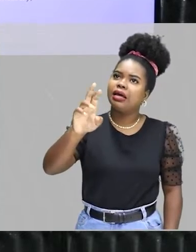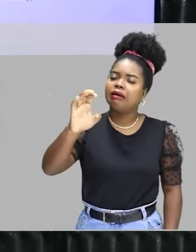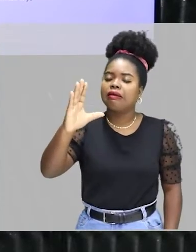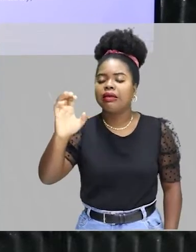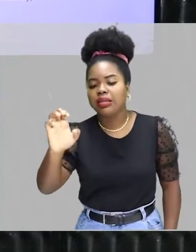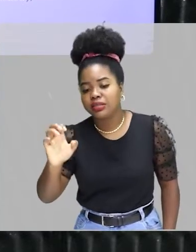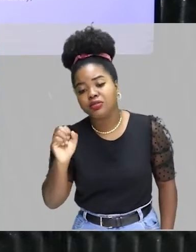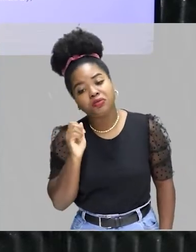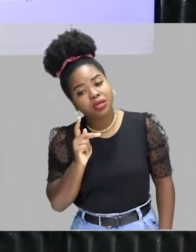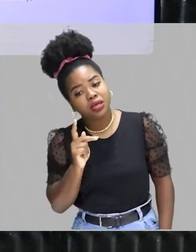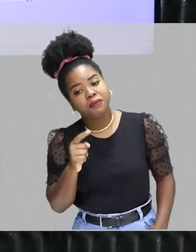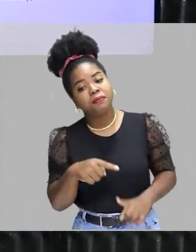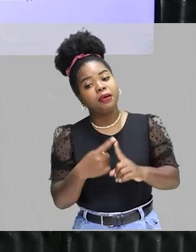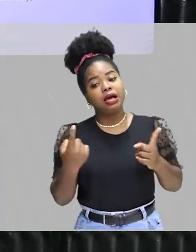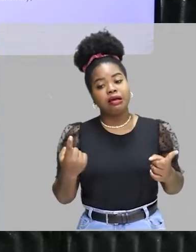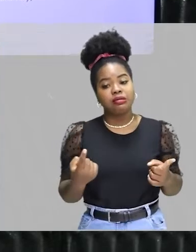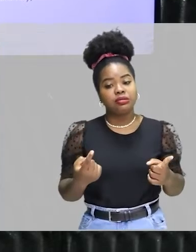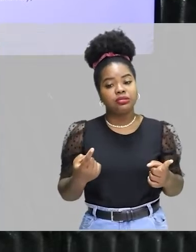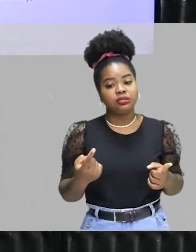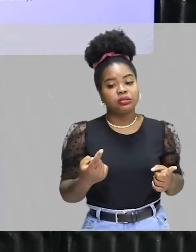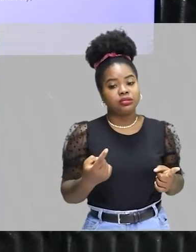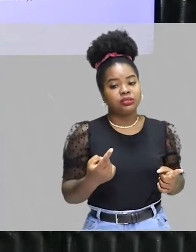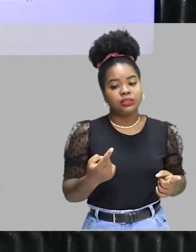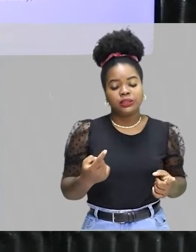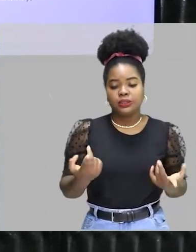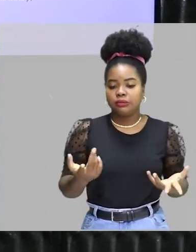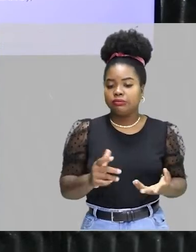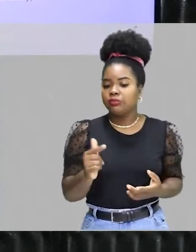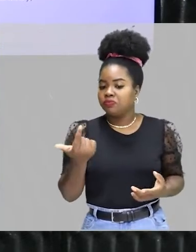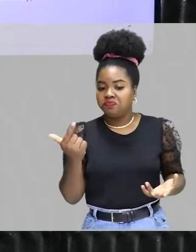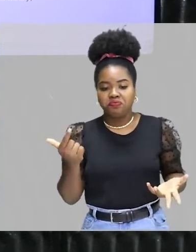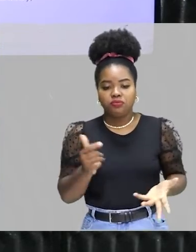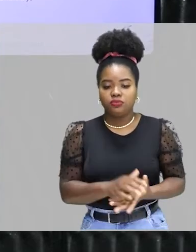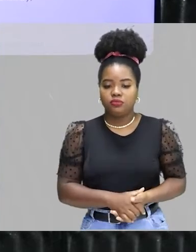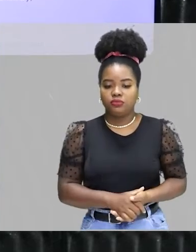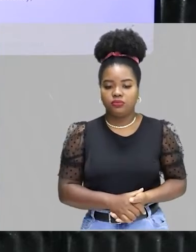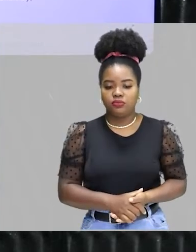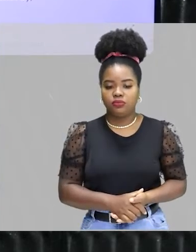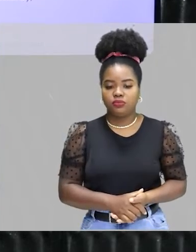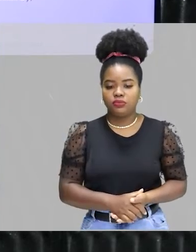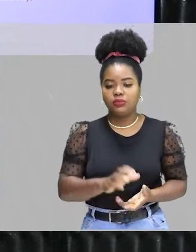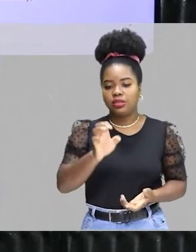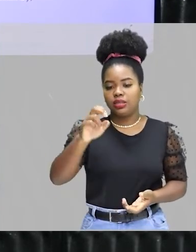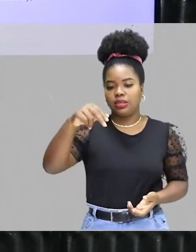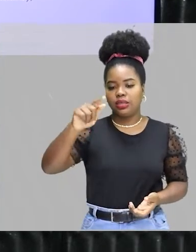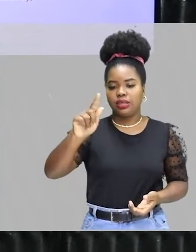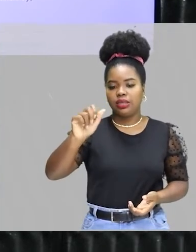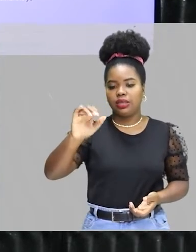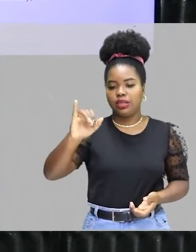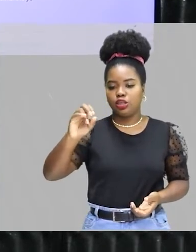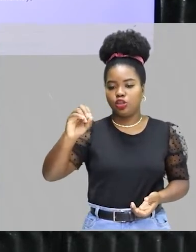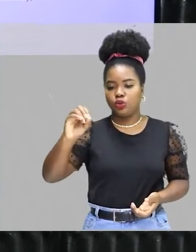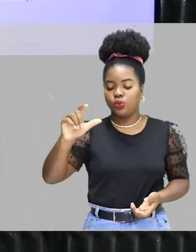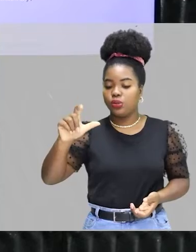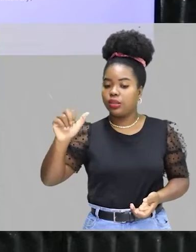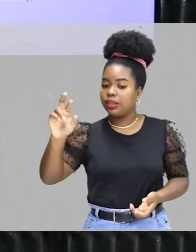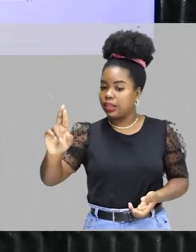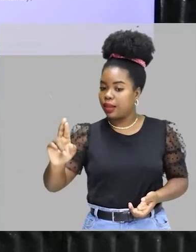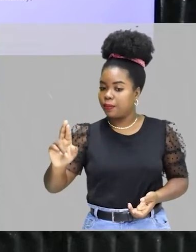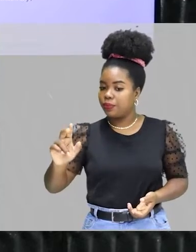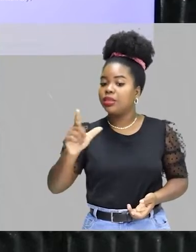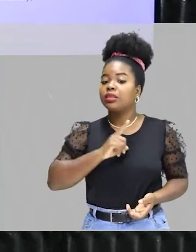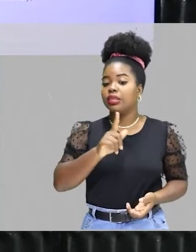não existe uma parassíntese, tá bom? Engaiolar, existe gaiola, mas eu não posso dizer